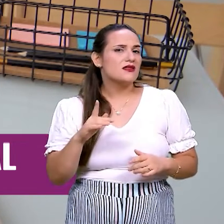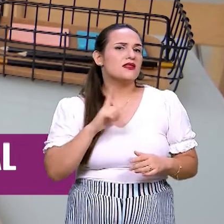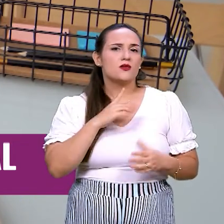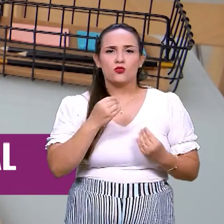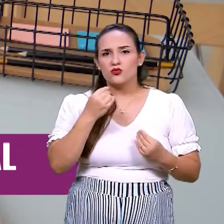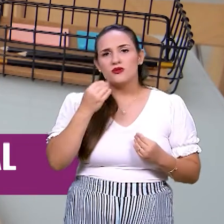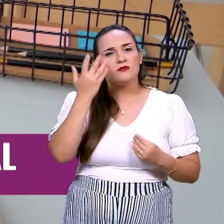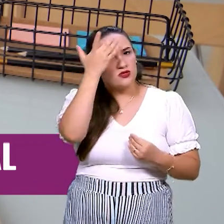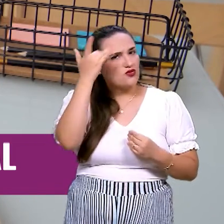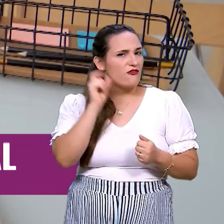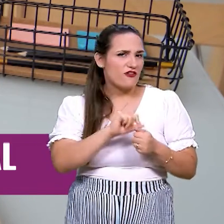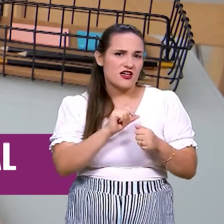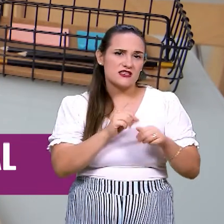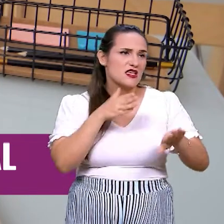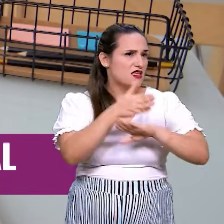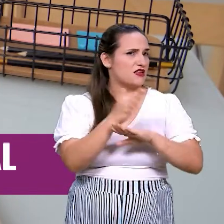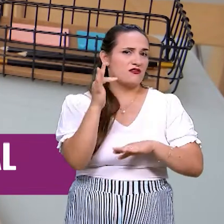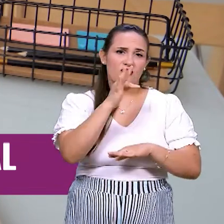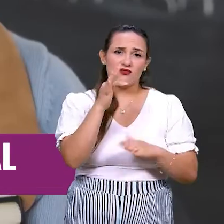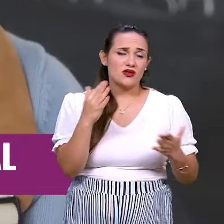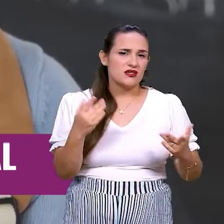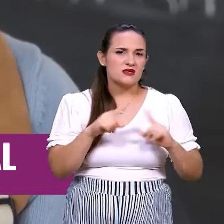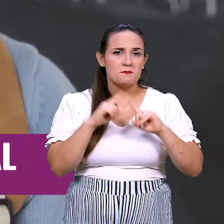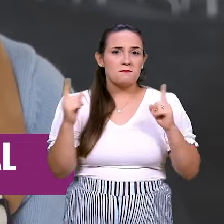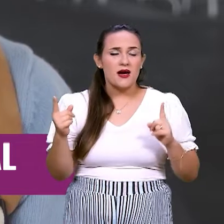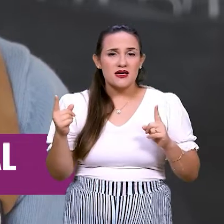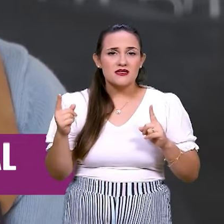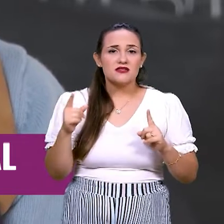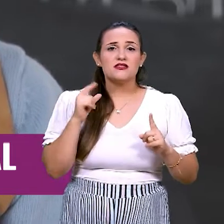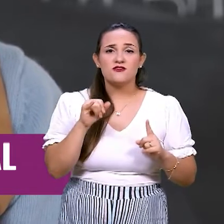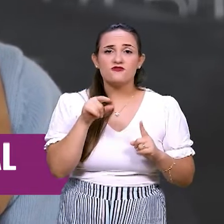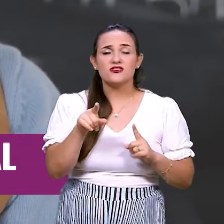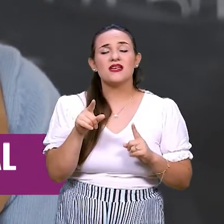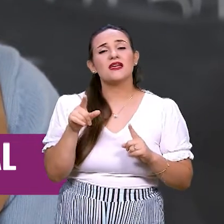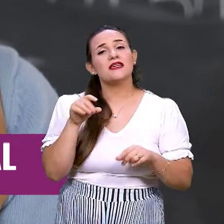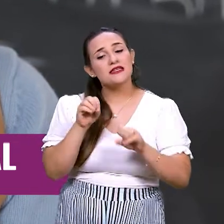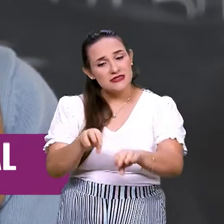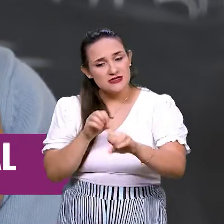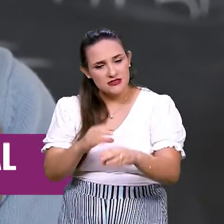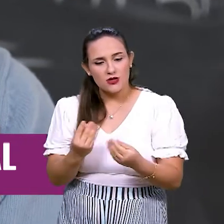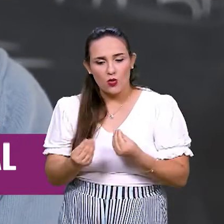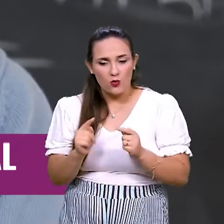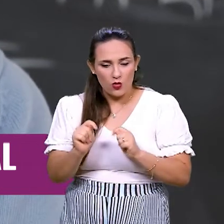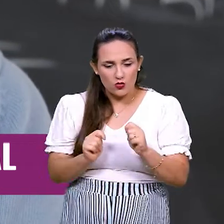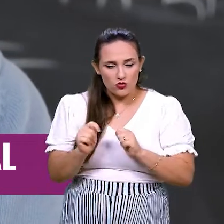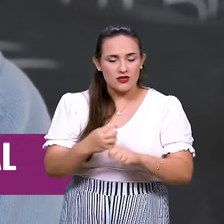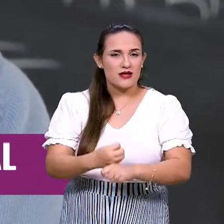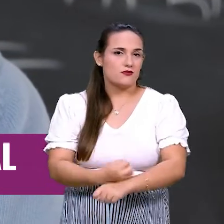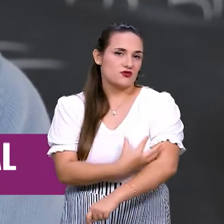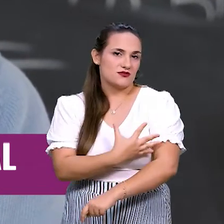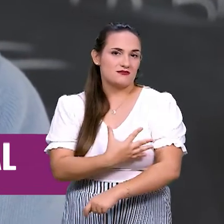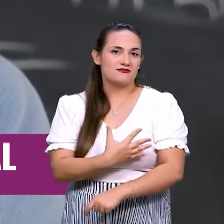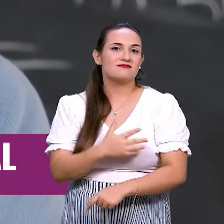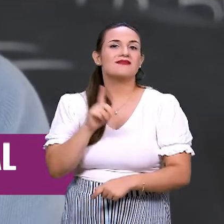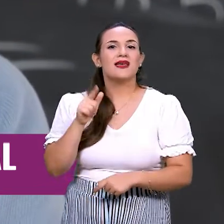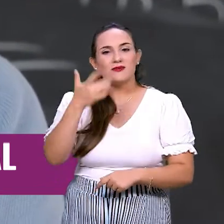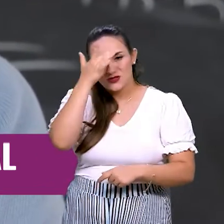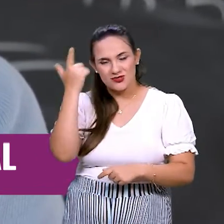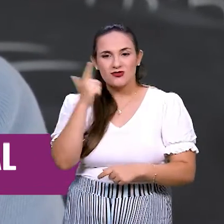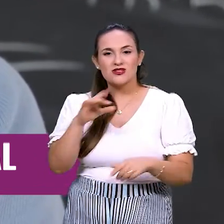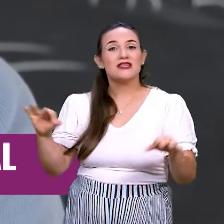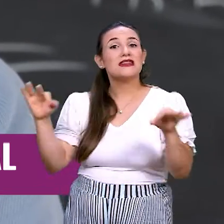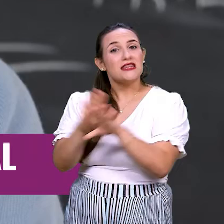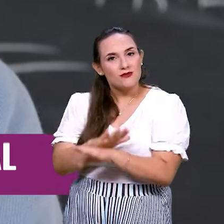eles já têm um grande nível de pessoas que entram nas universidades, mas eles observaram que, ensinando essas habilidades socioemocionais,